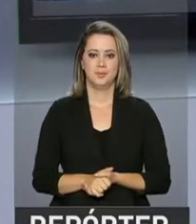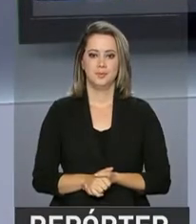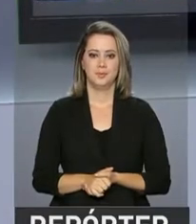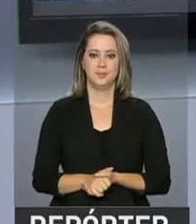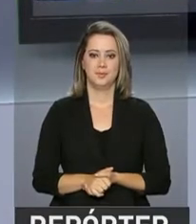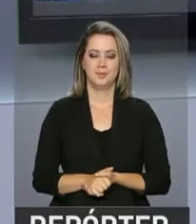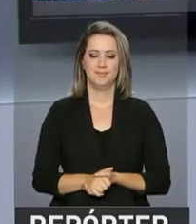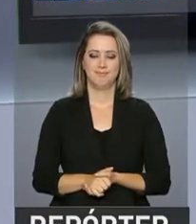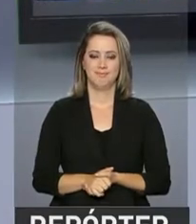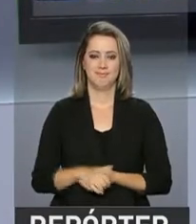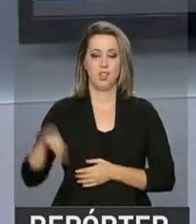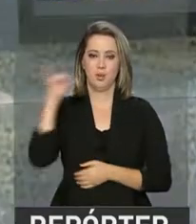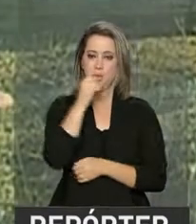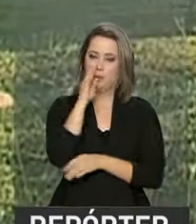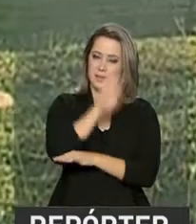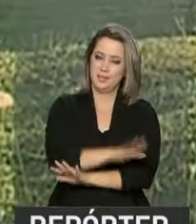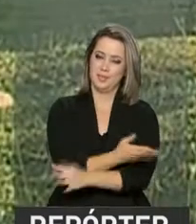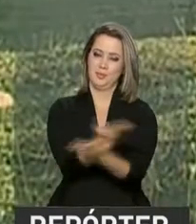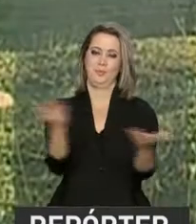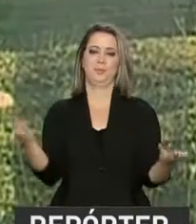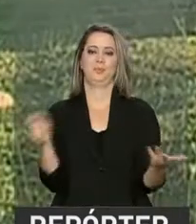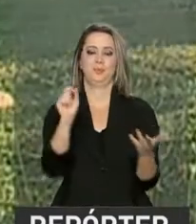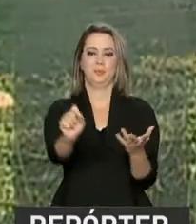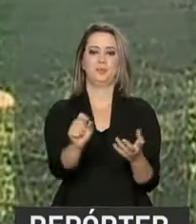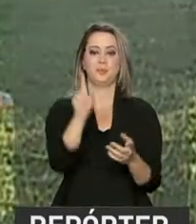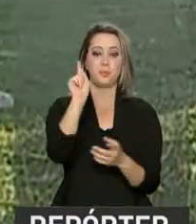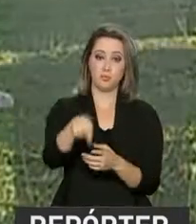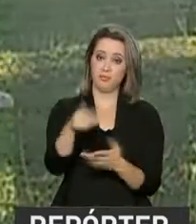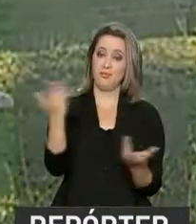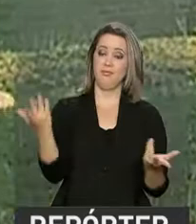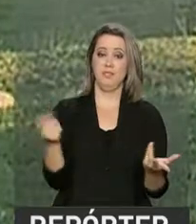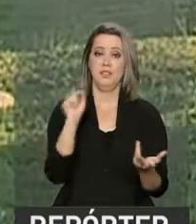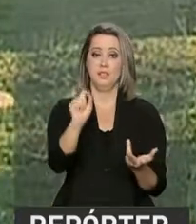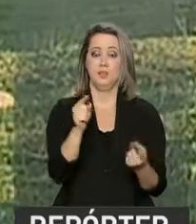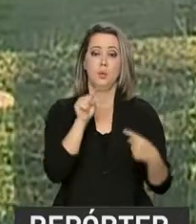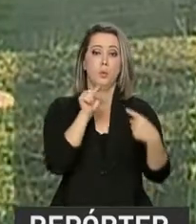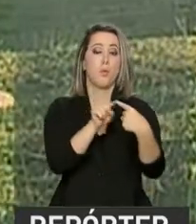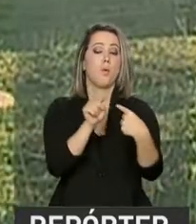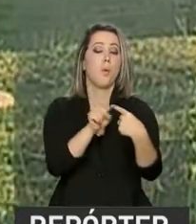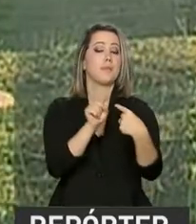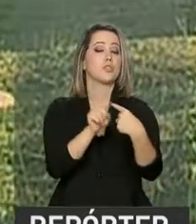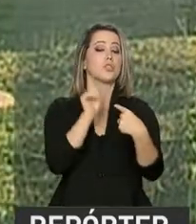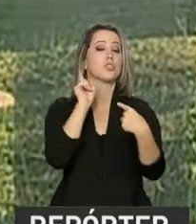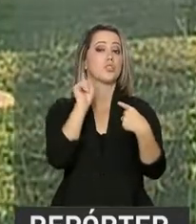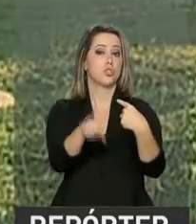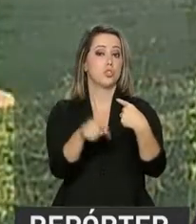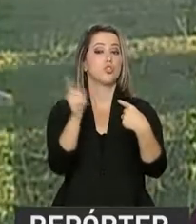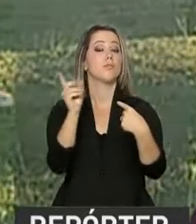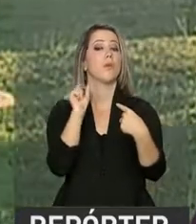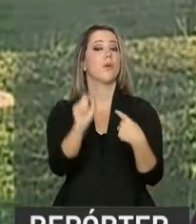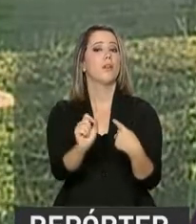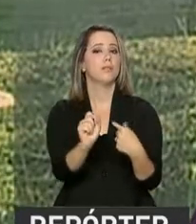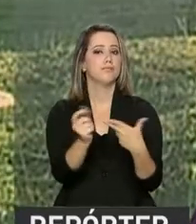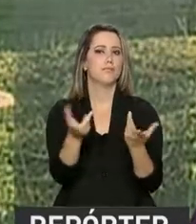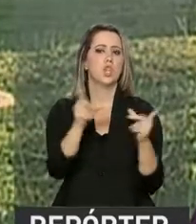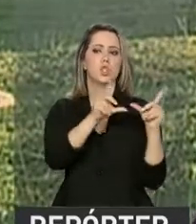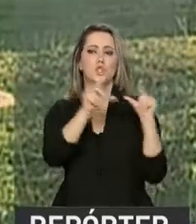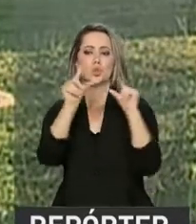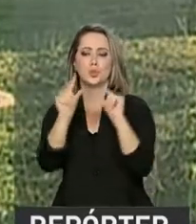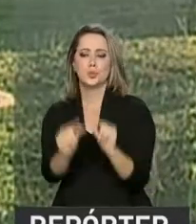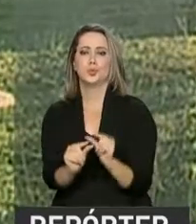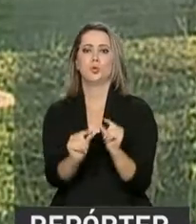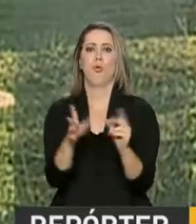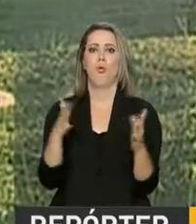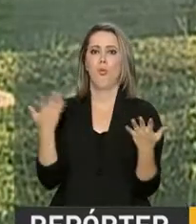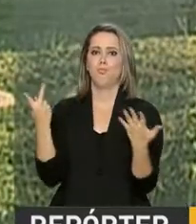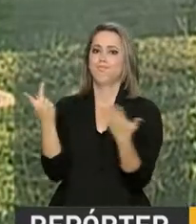boa tarde roberto boa tarde a todos é isso mesmo objetivo dessa operação que começa hoje é reduzir o número de